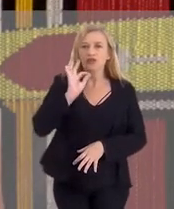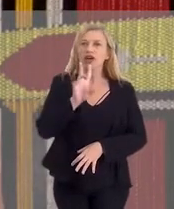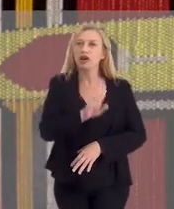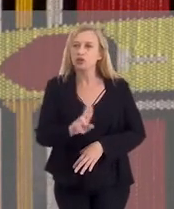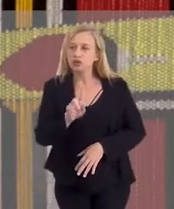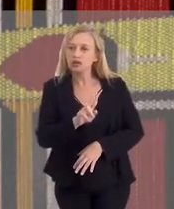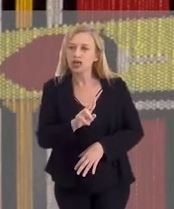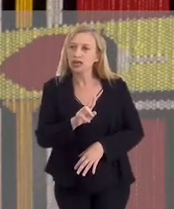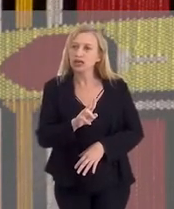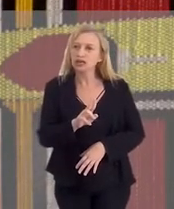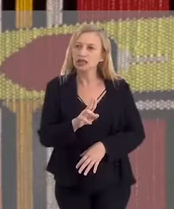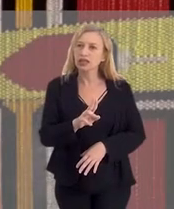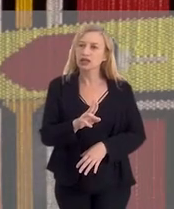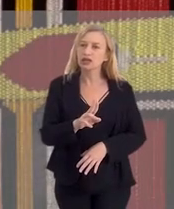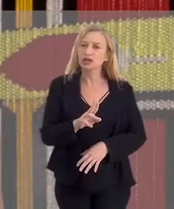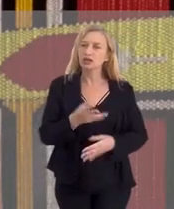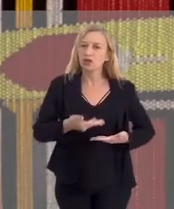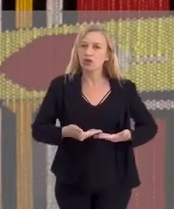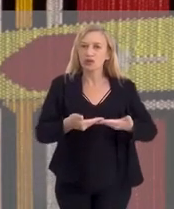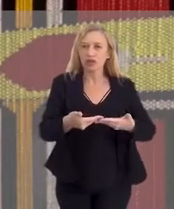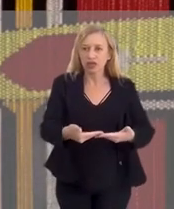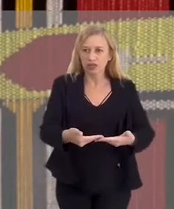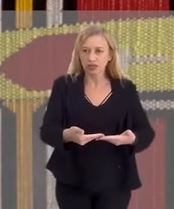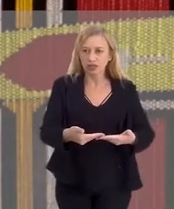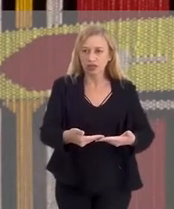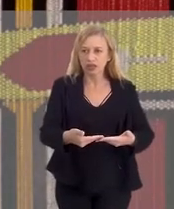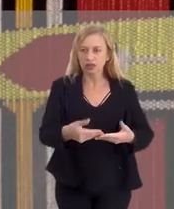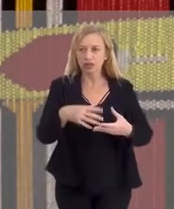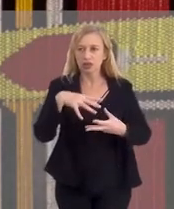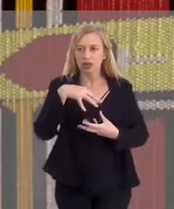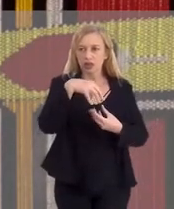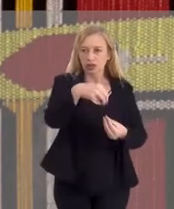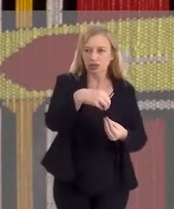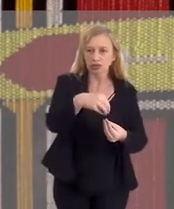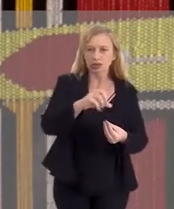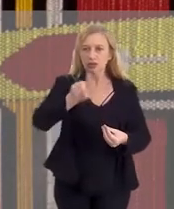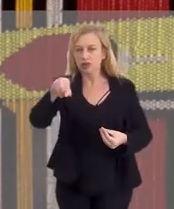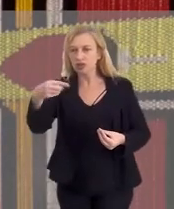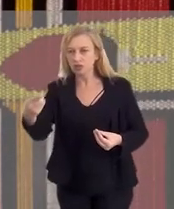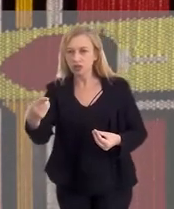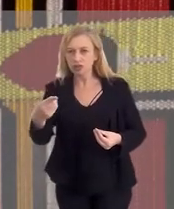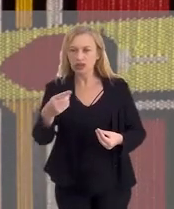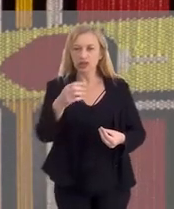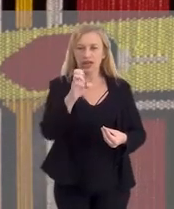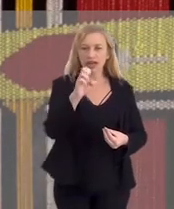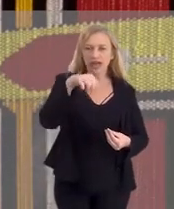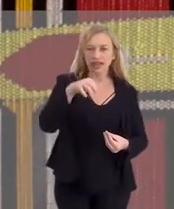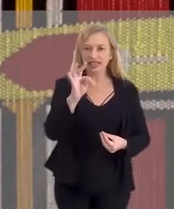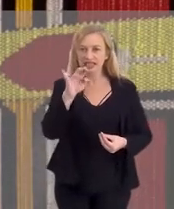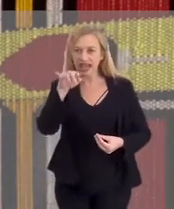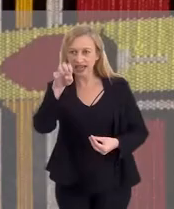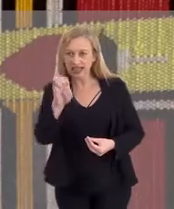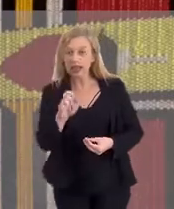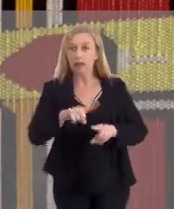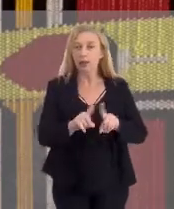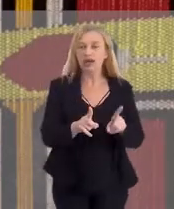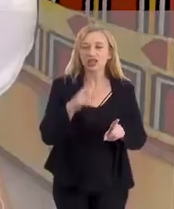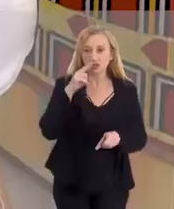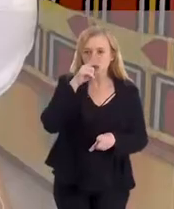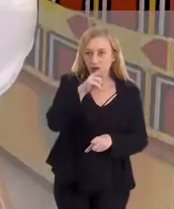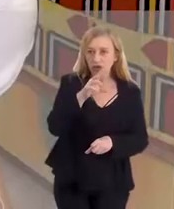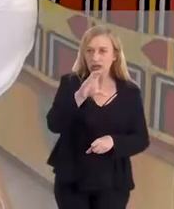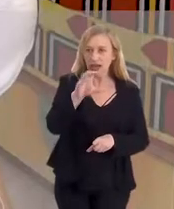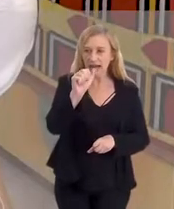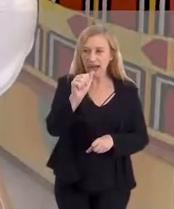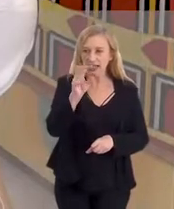o café é utilizado até como forma de oferenda para os pretos velhos, para outras entidades, mas o forte